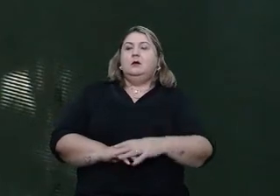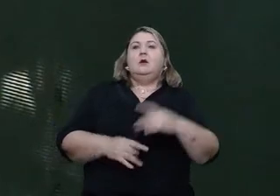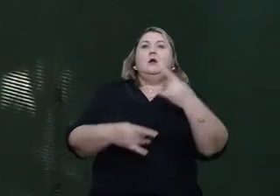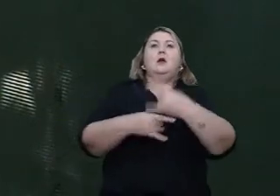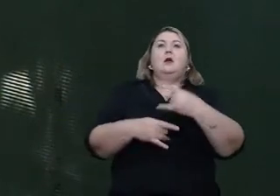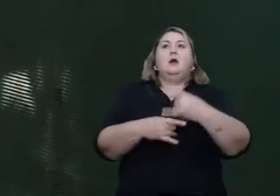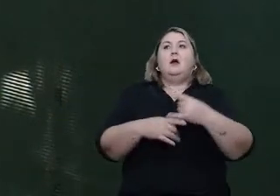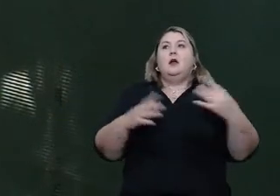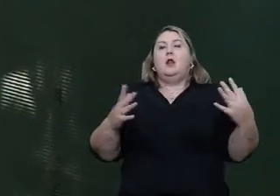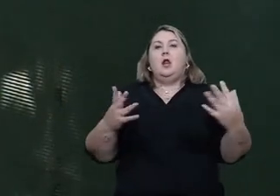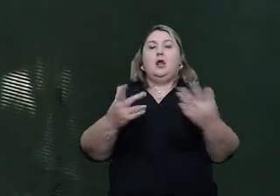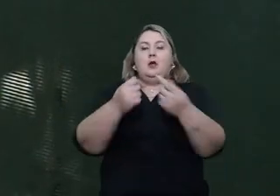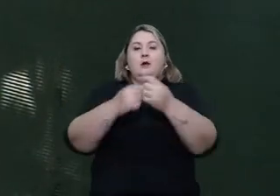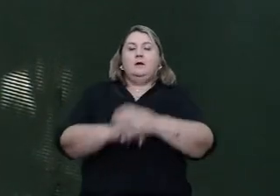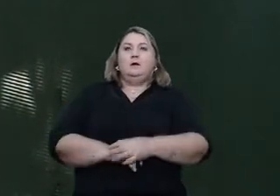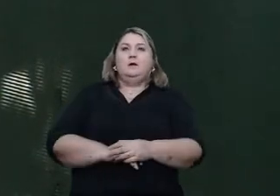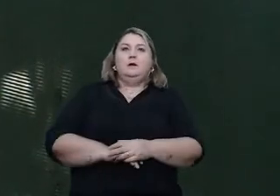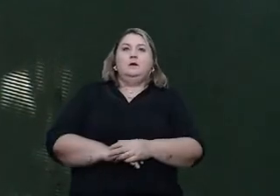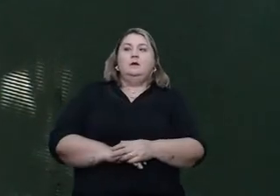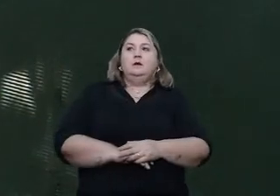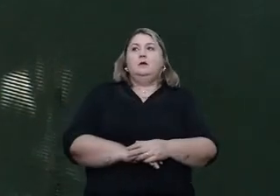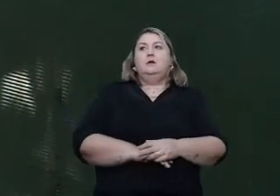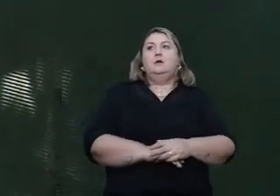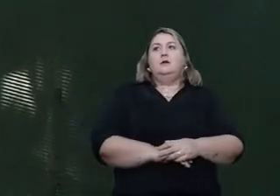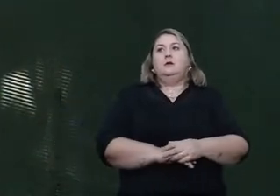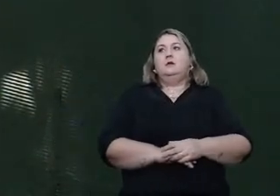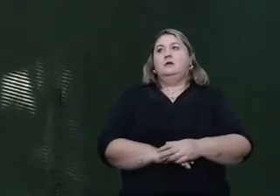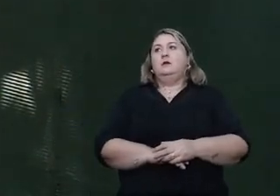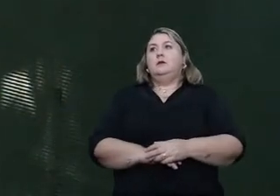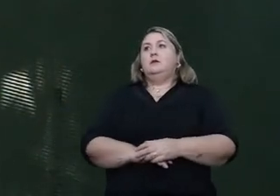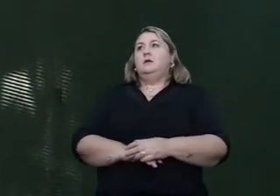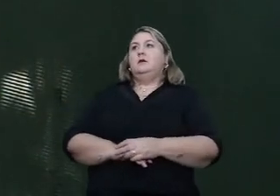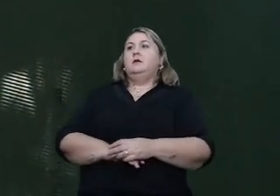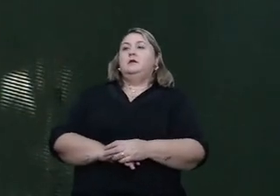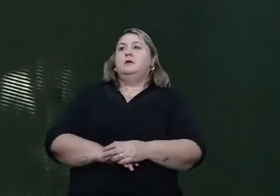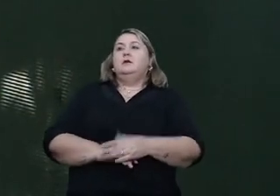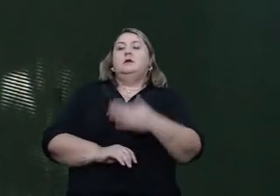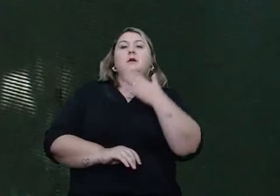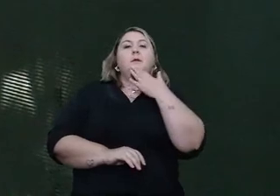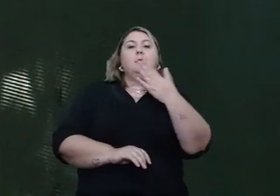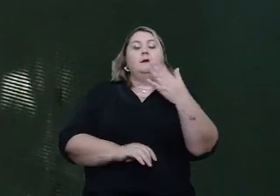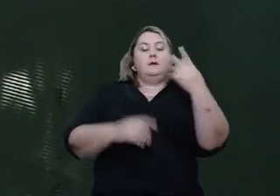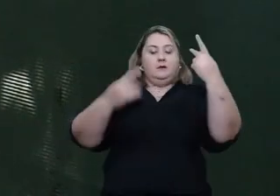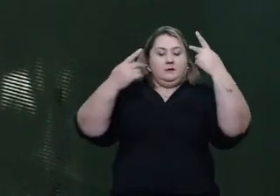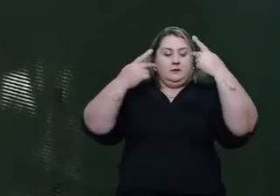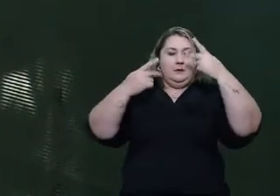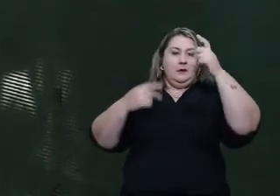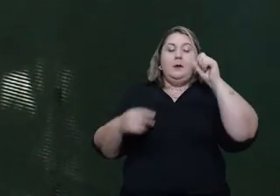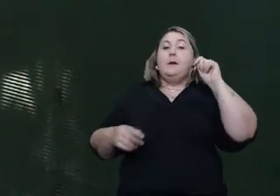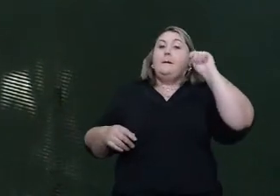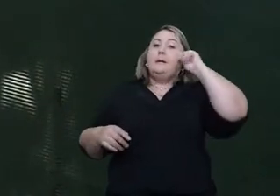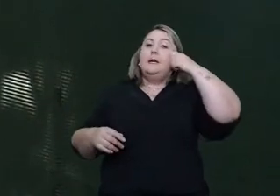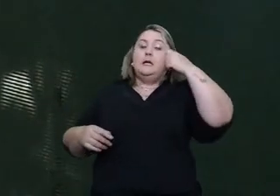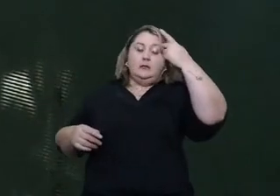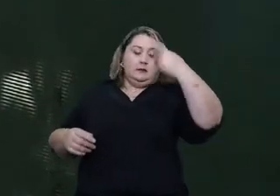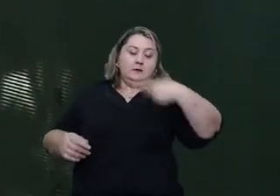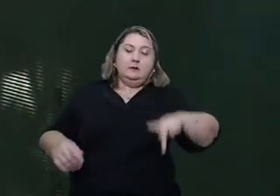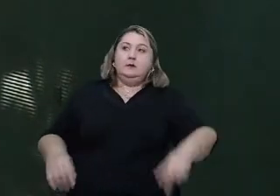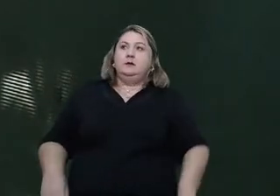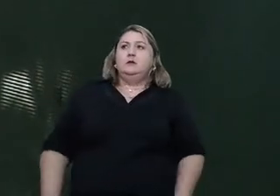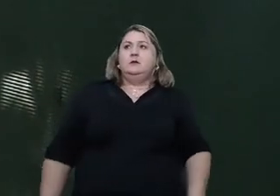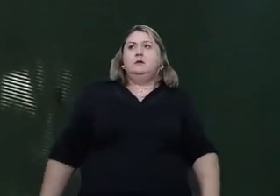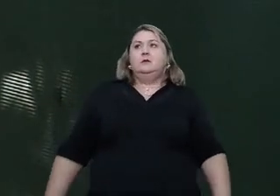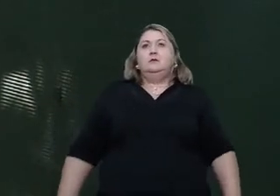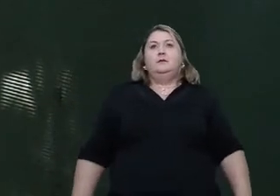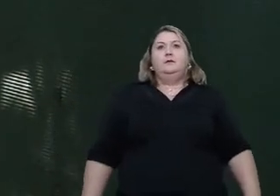as lives aqui, vem fundo da grota. Vamos lá, em sua homenagem, pediria camisola preta do trio Parada Dura.